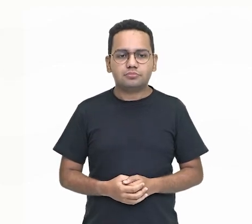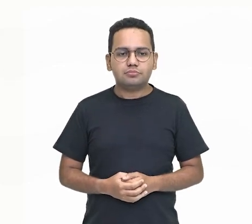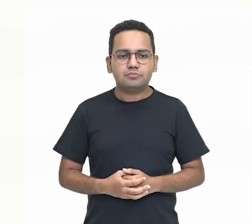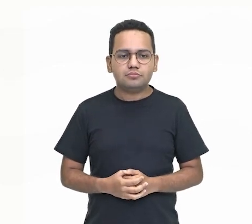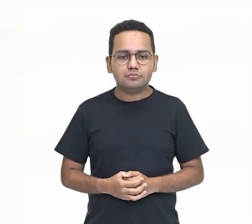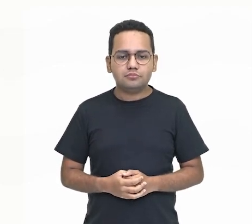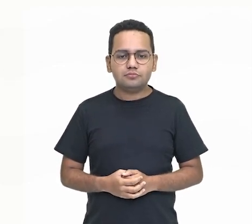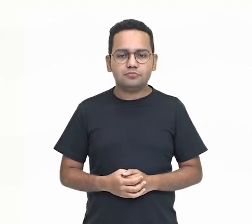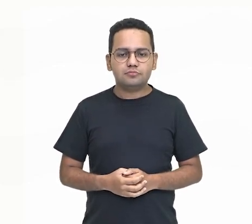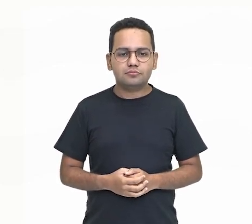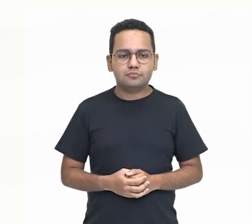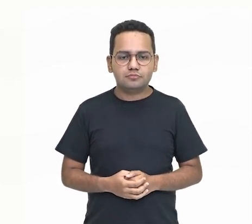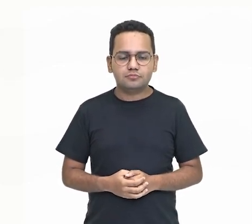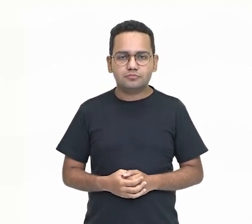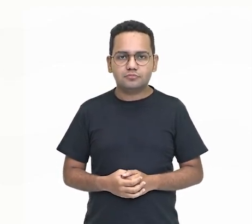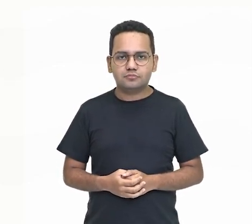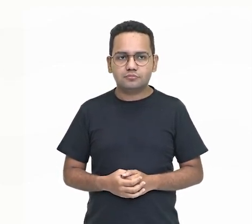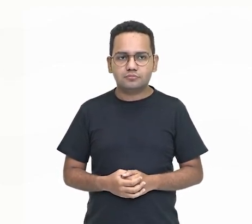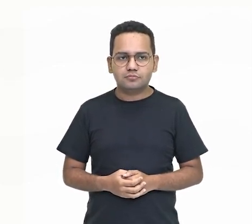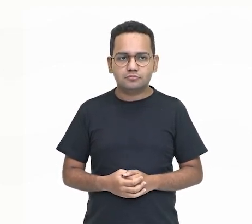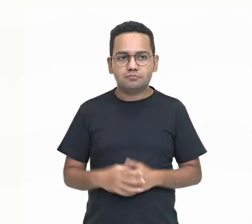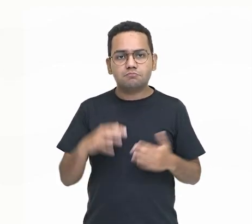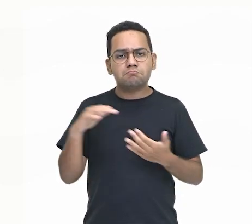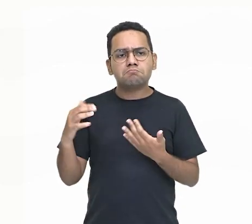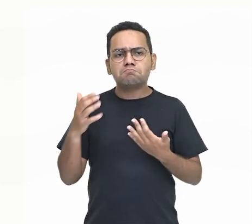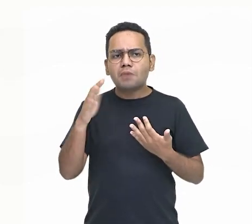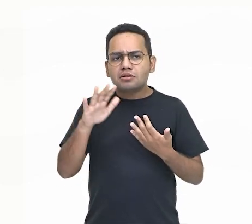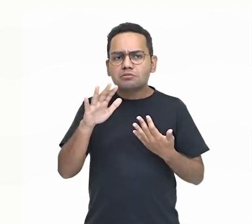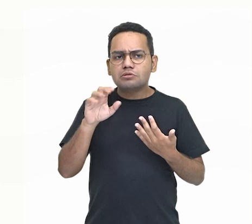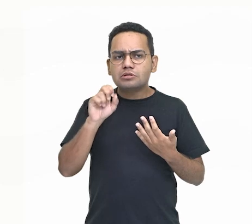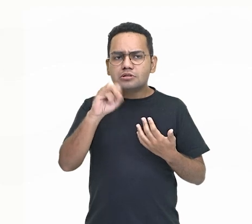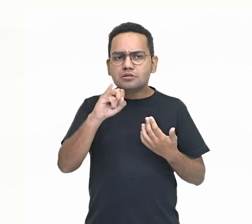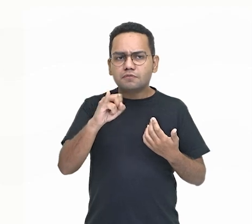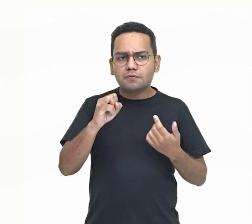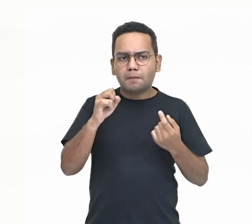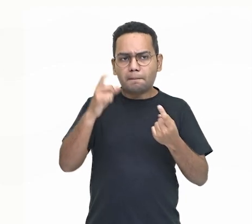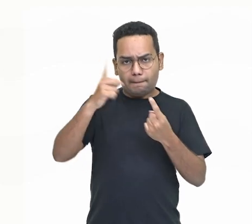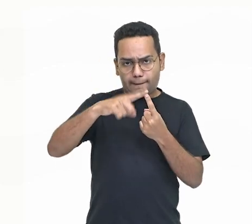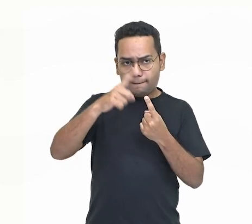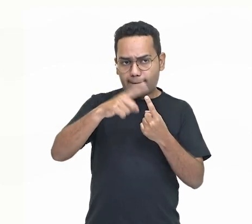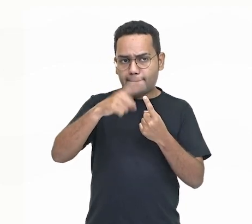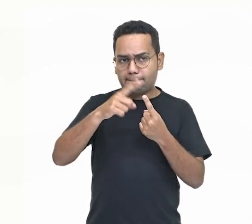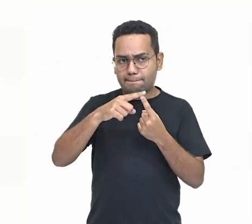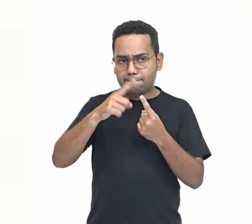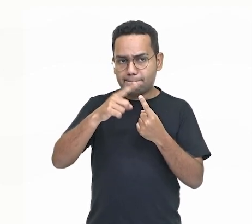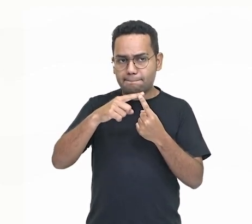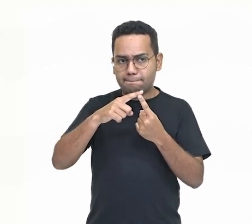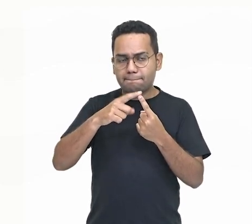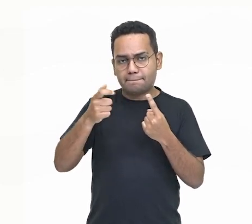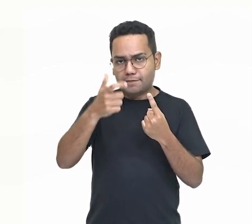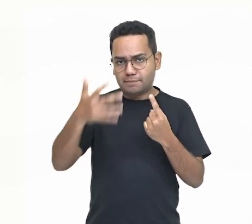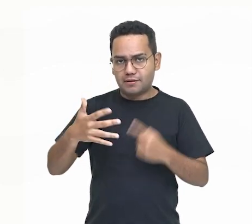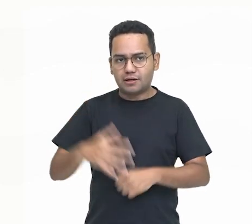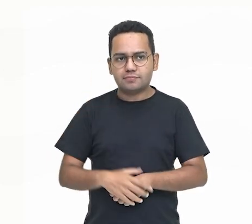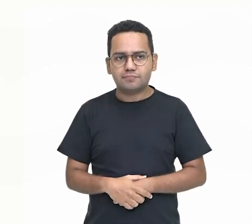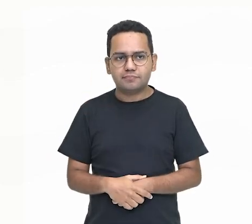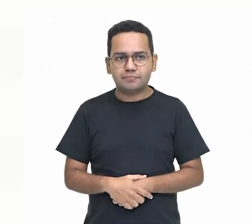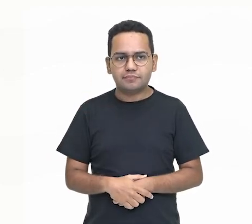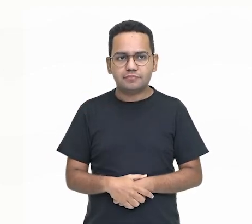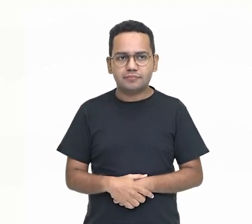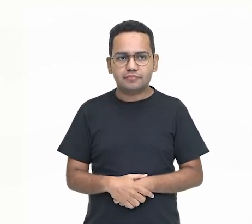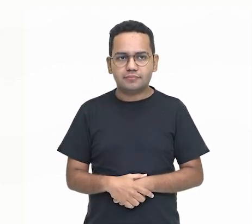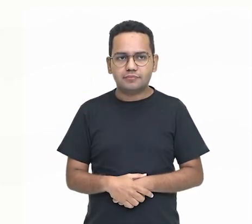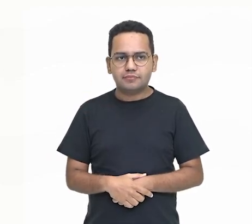aí desse tipo de fonte de energia, nós vimos também uma animação